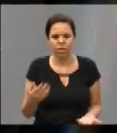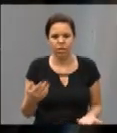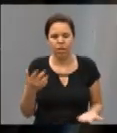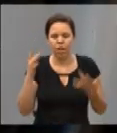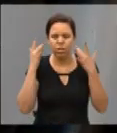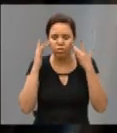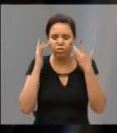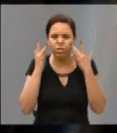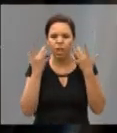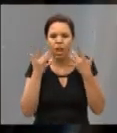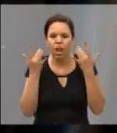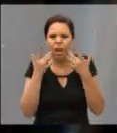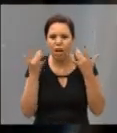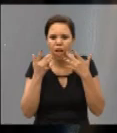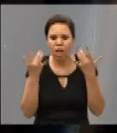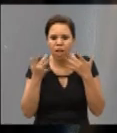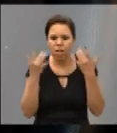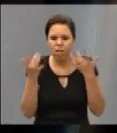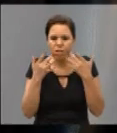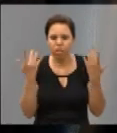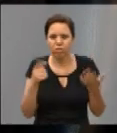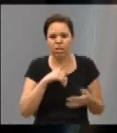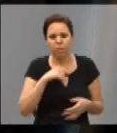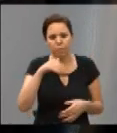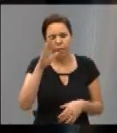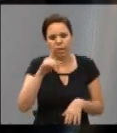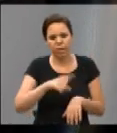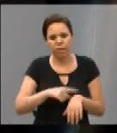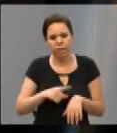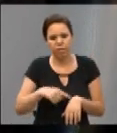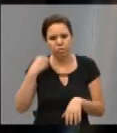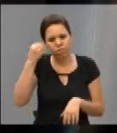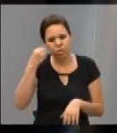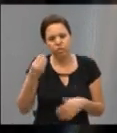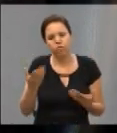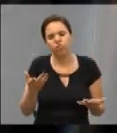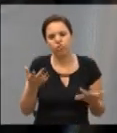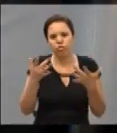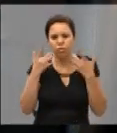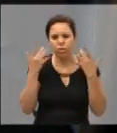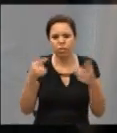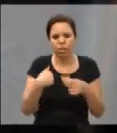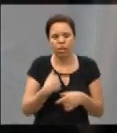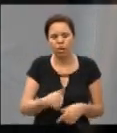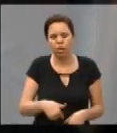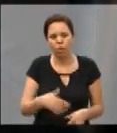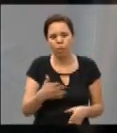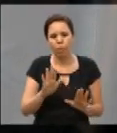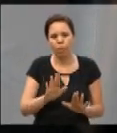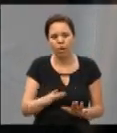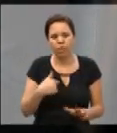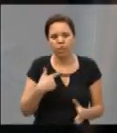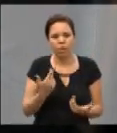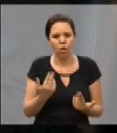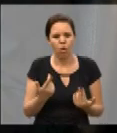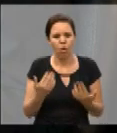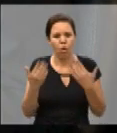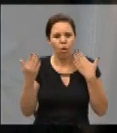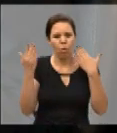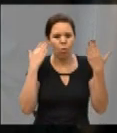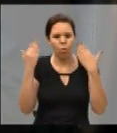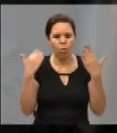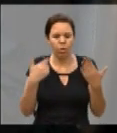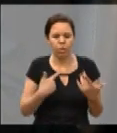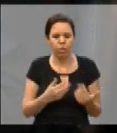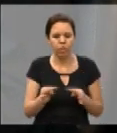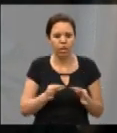teatro, assim, o Elcio acho que tem muito mais tempo de teatro que eu, mas o teatro para mim é uma terapia realmente, assim. Eu tô